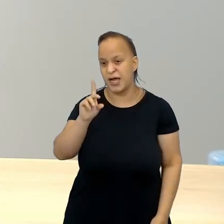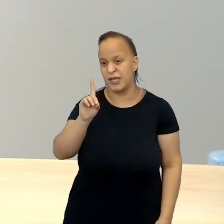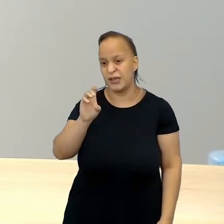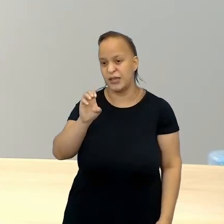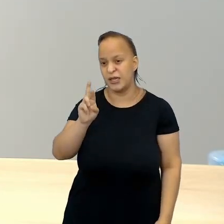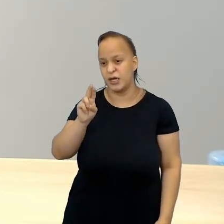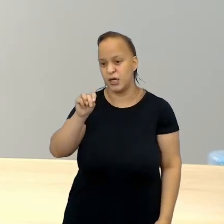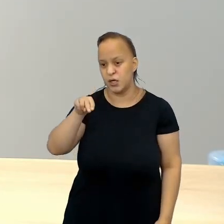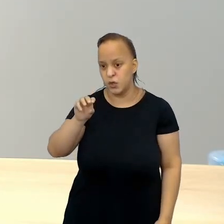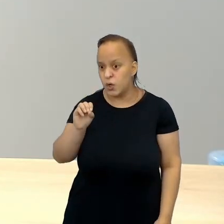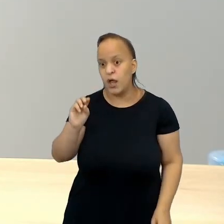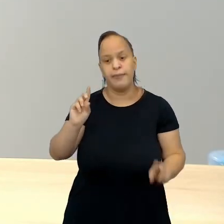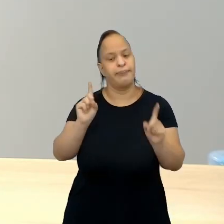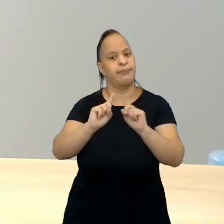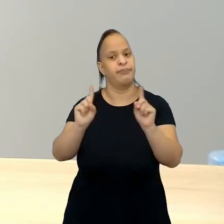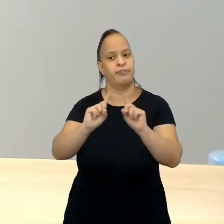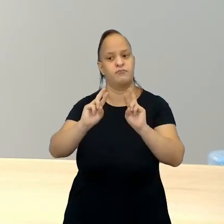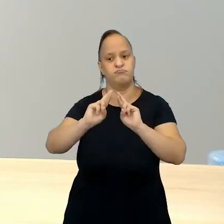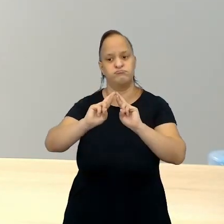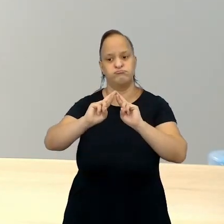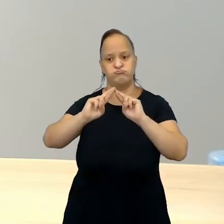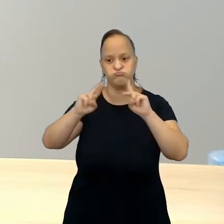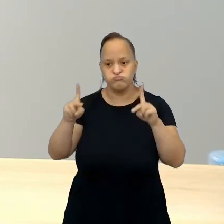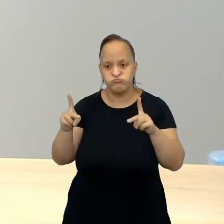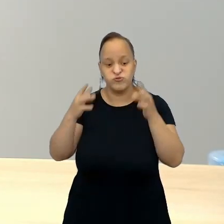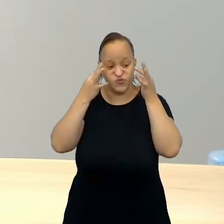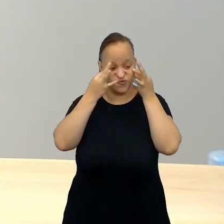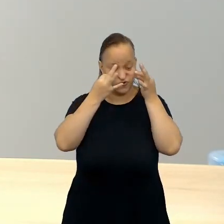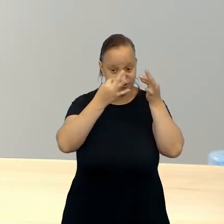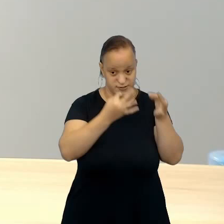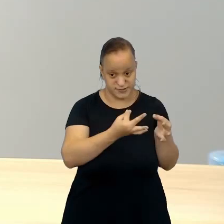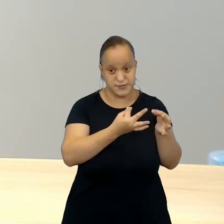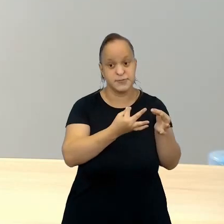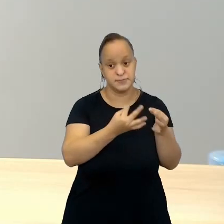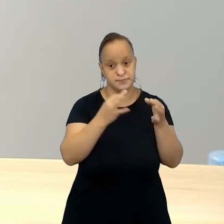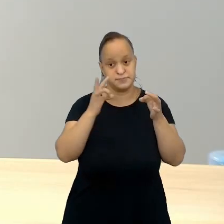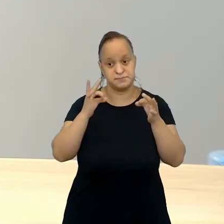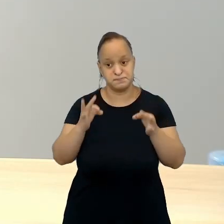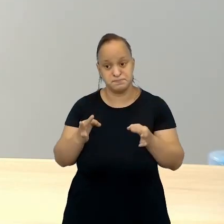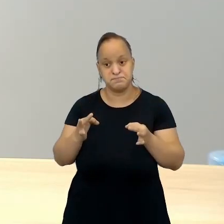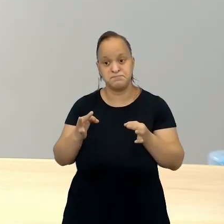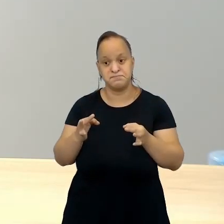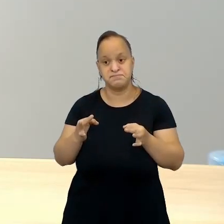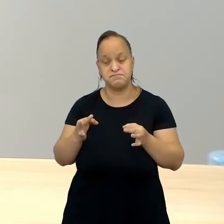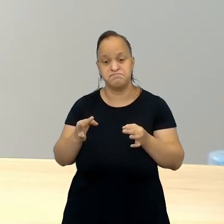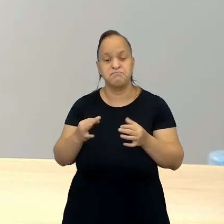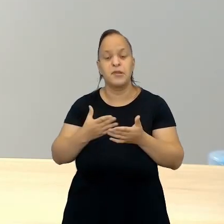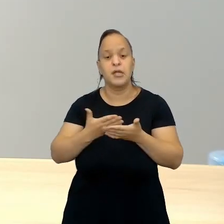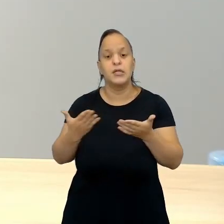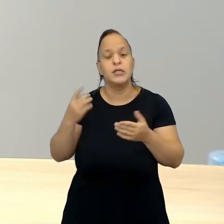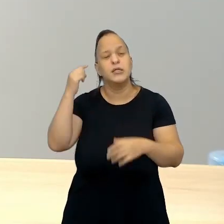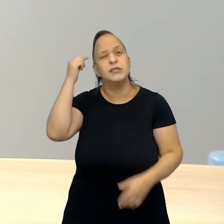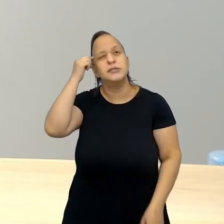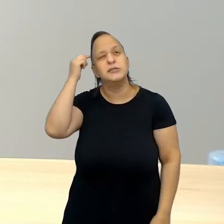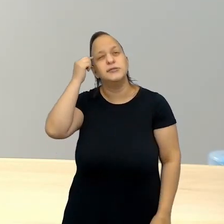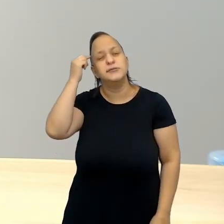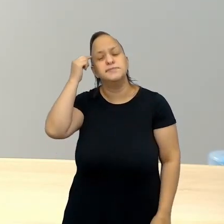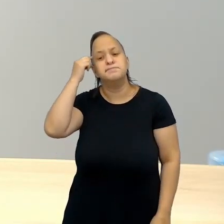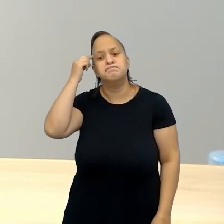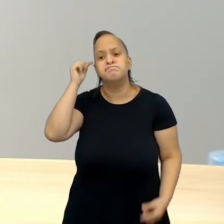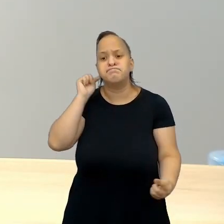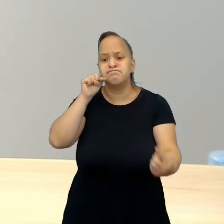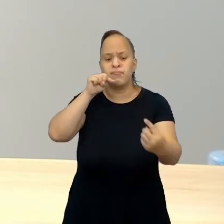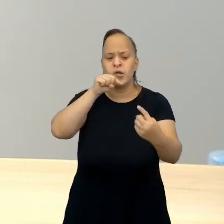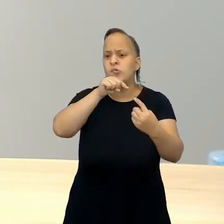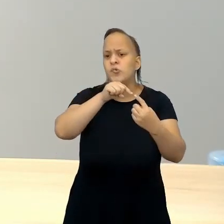que prestar atenção exatamente nesses pontos de atenção. E aí, para isso, a gente vai pensar para que